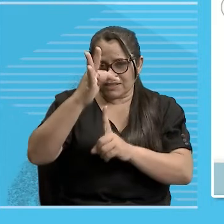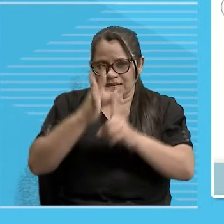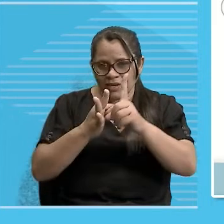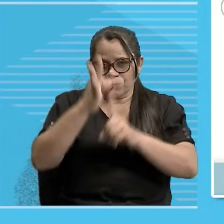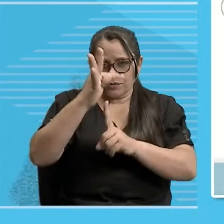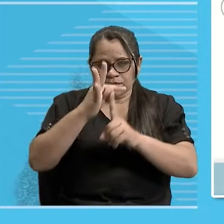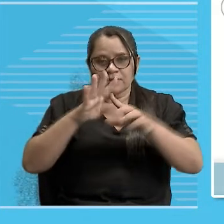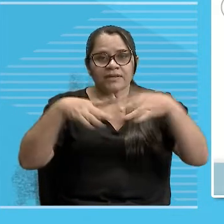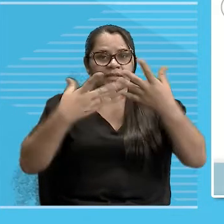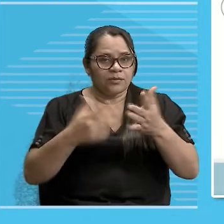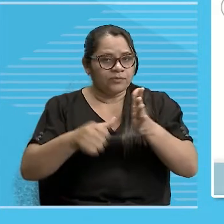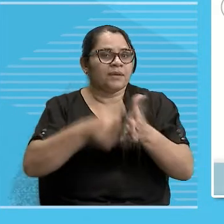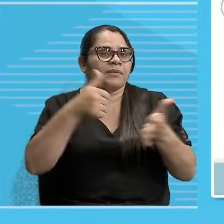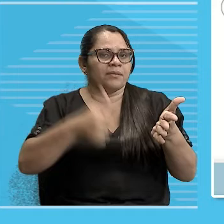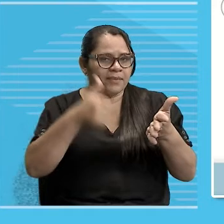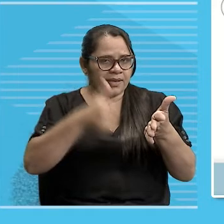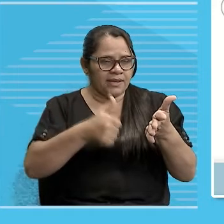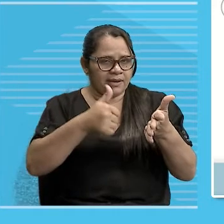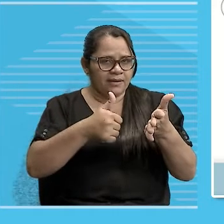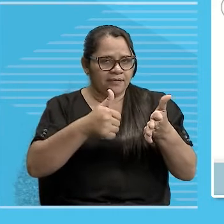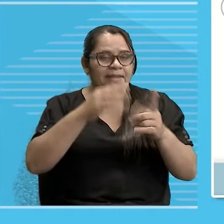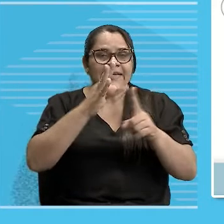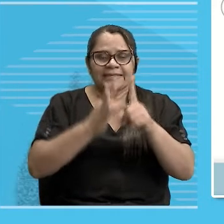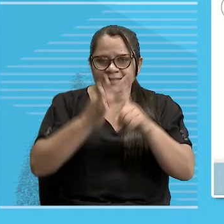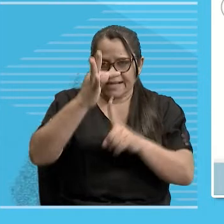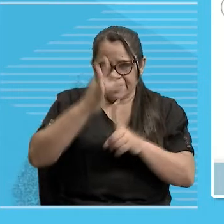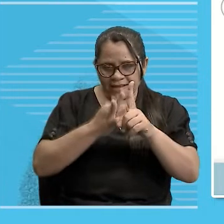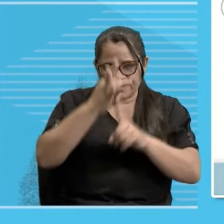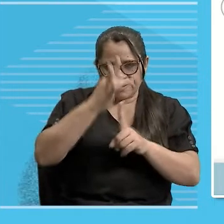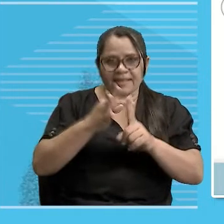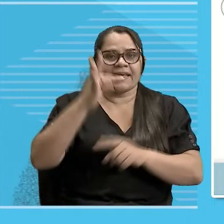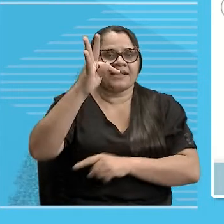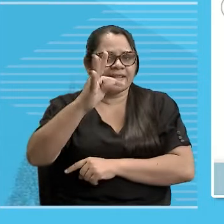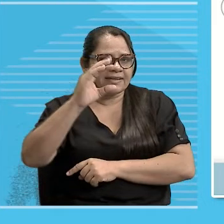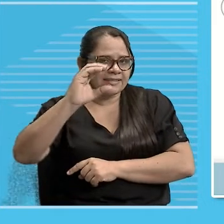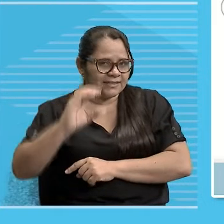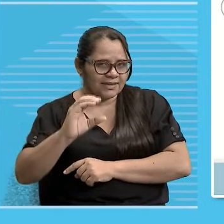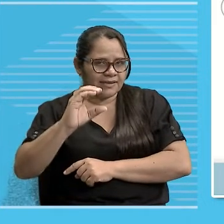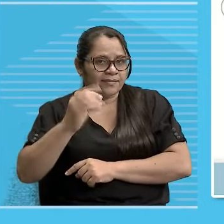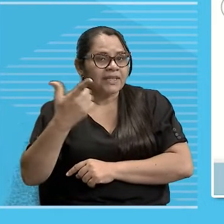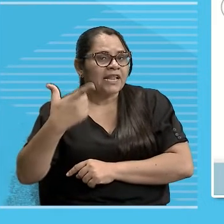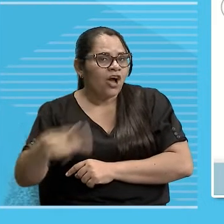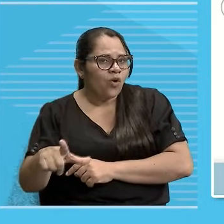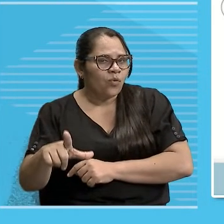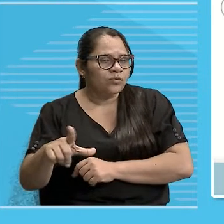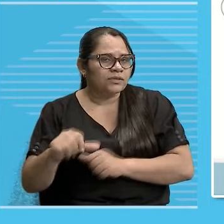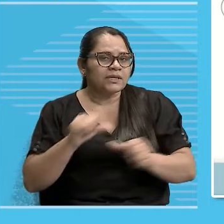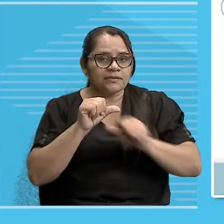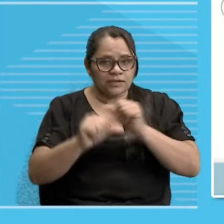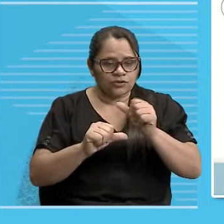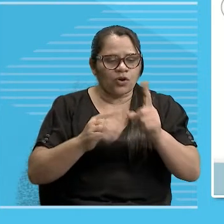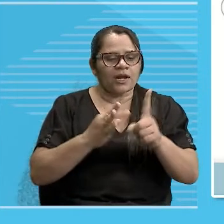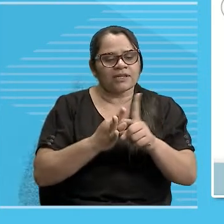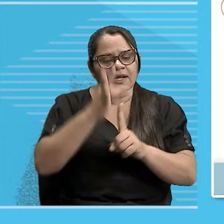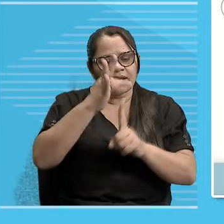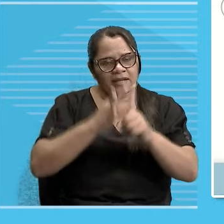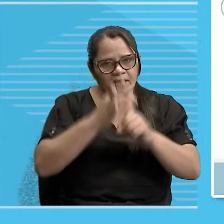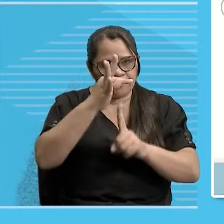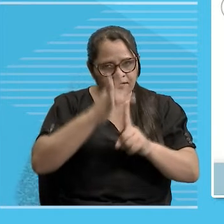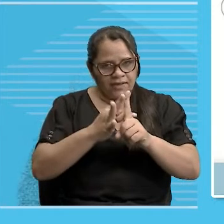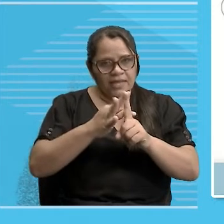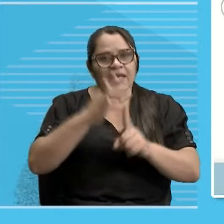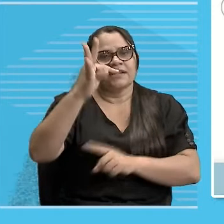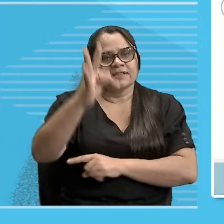na primeira escala e na outra ocorre em